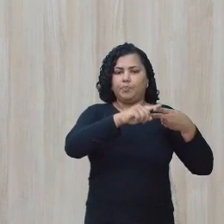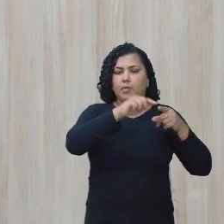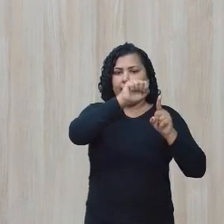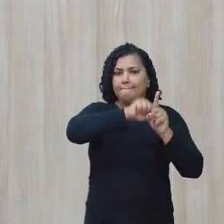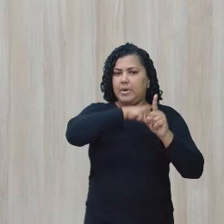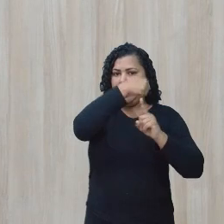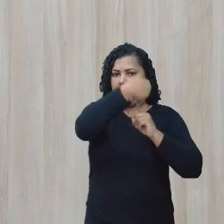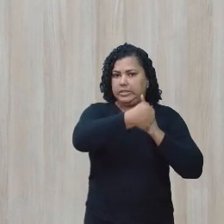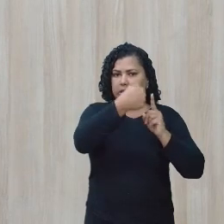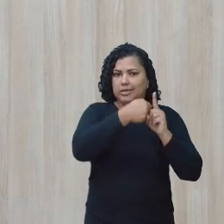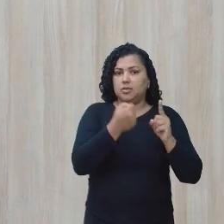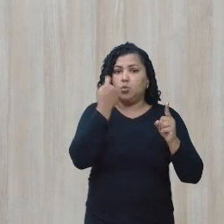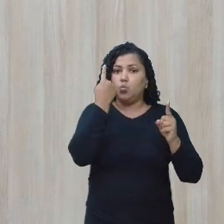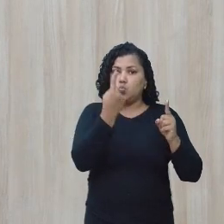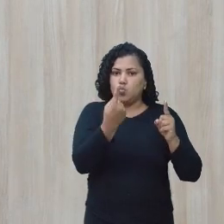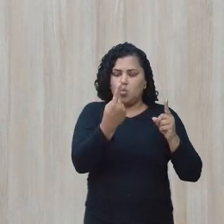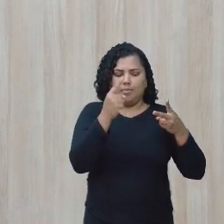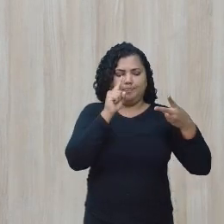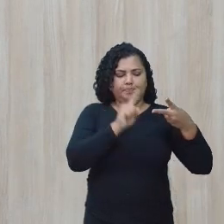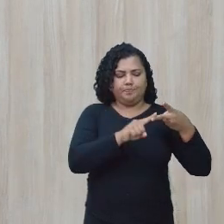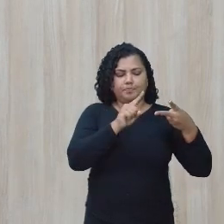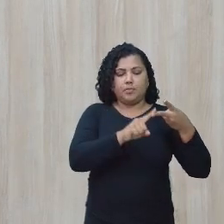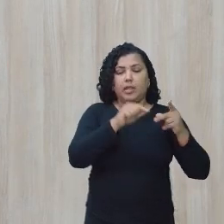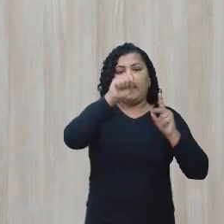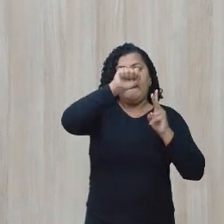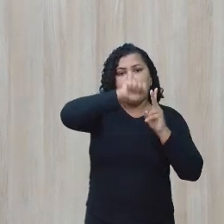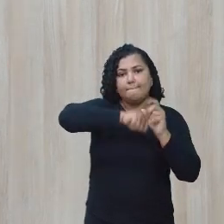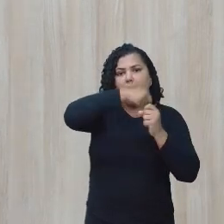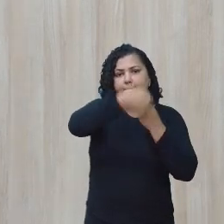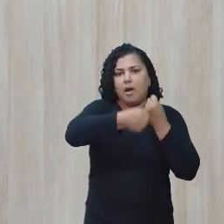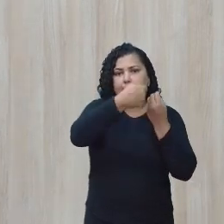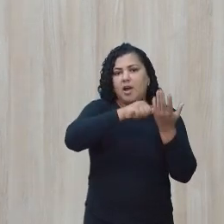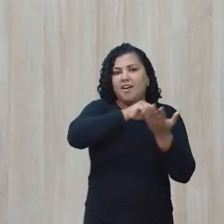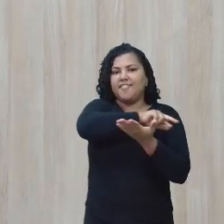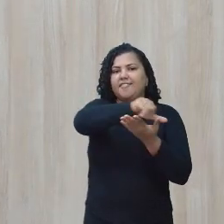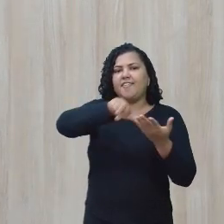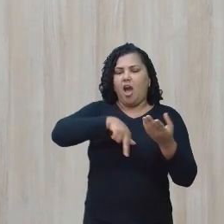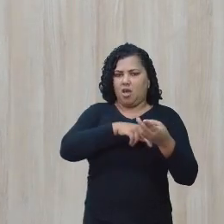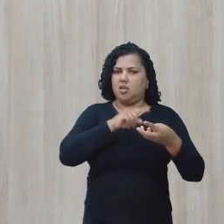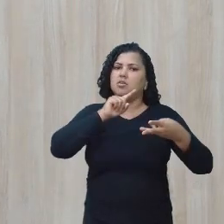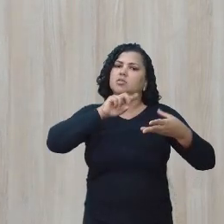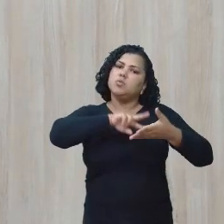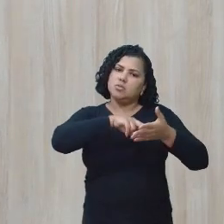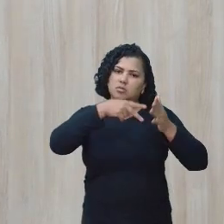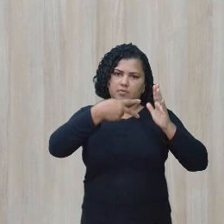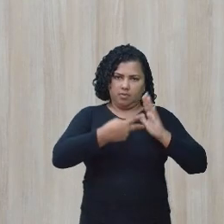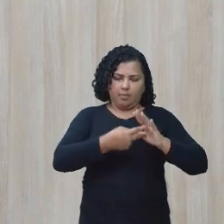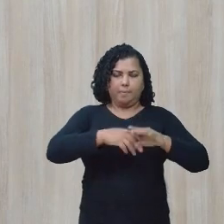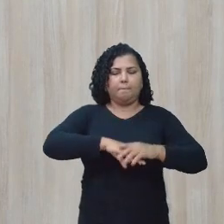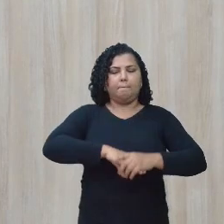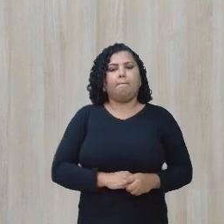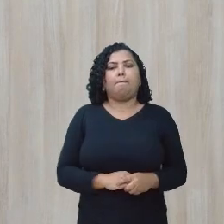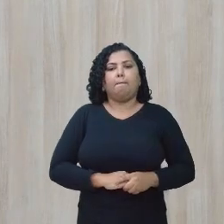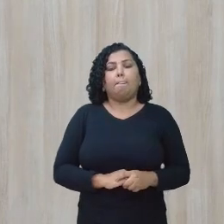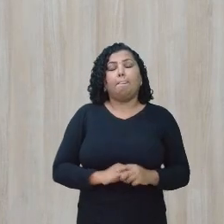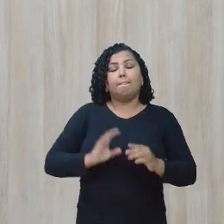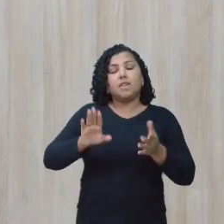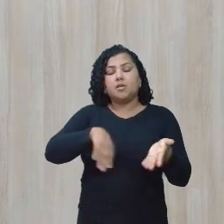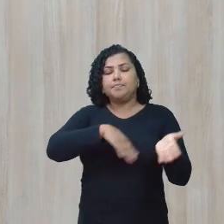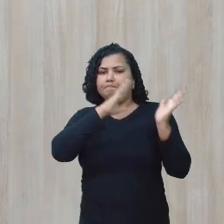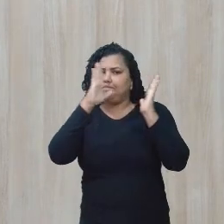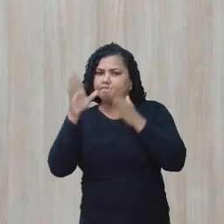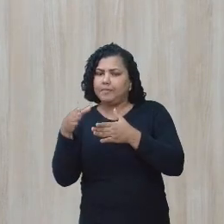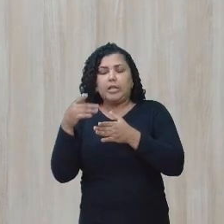vegetal, vegetais. Então, você consegue contar aquilo ali, literalmente. Então, tem singular e tem plural. No caso das palavras